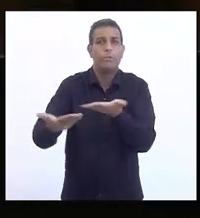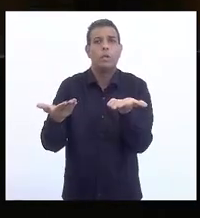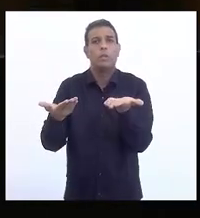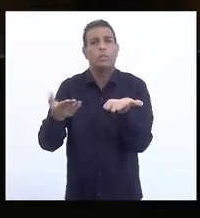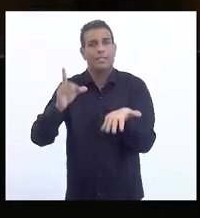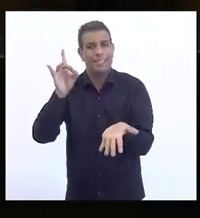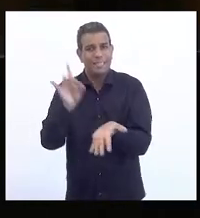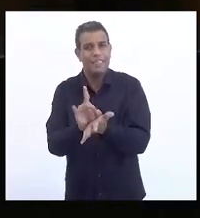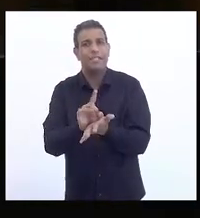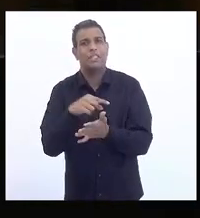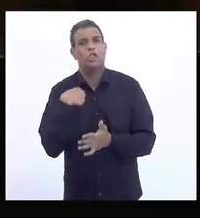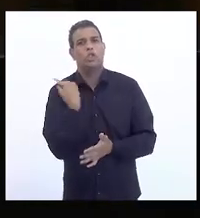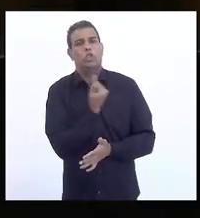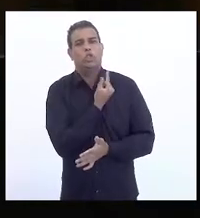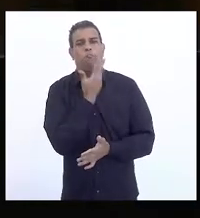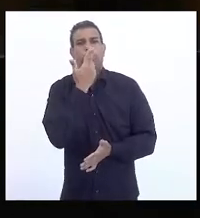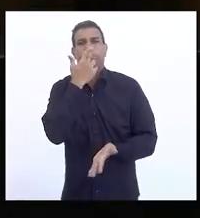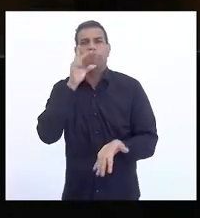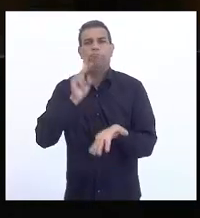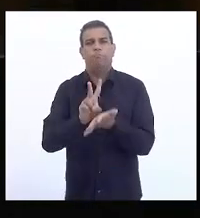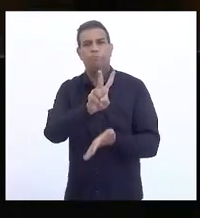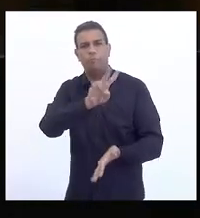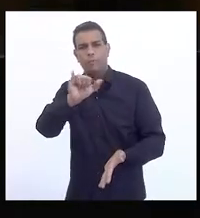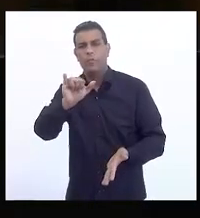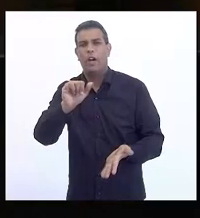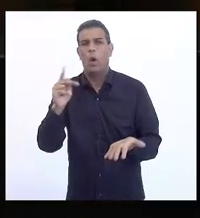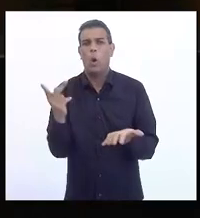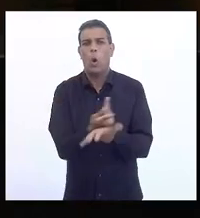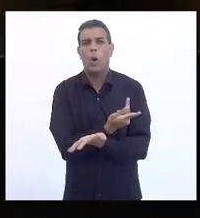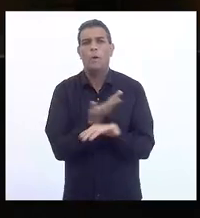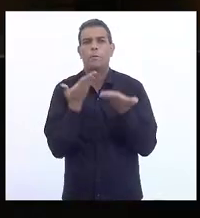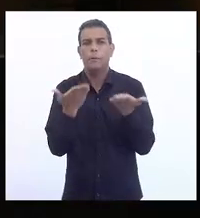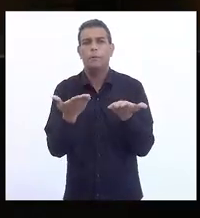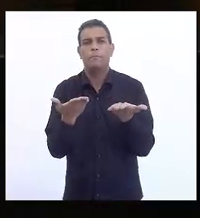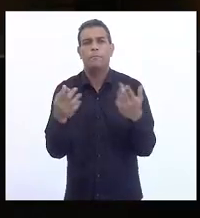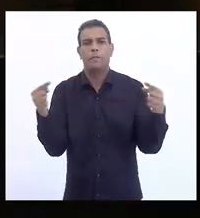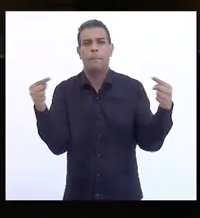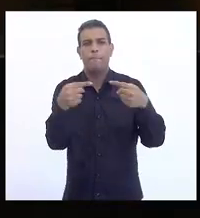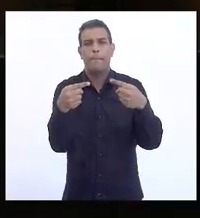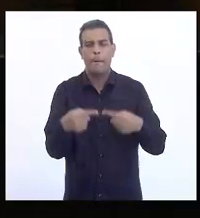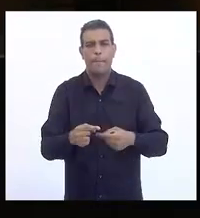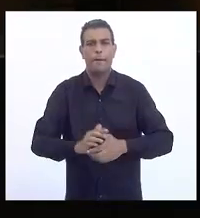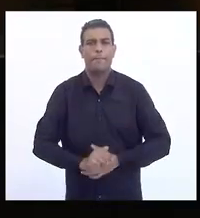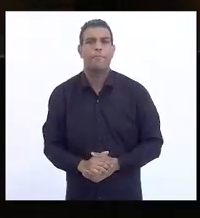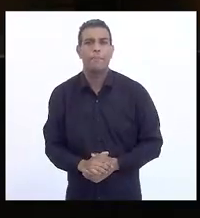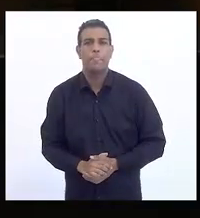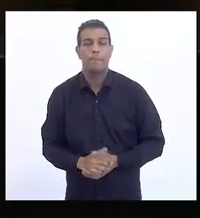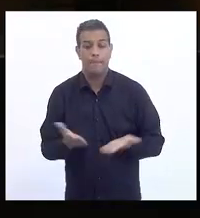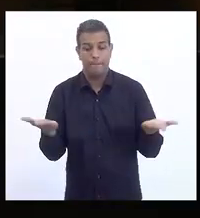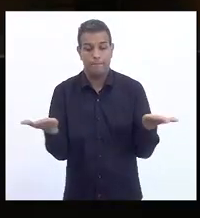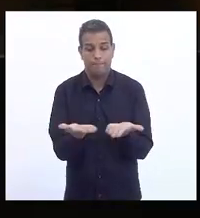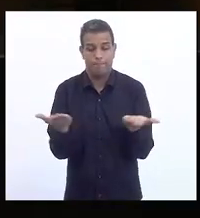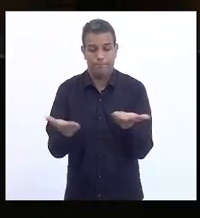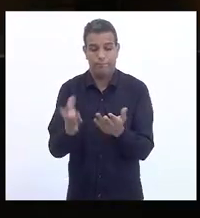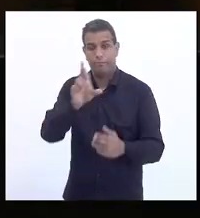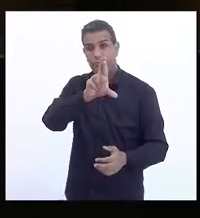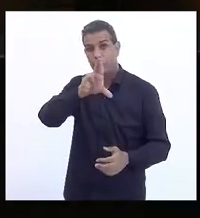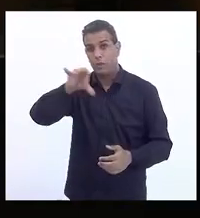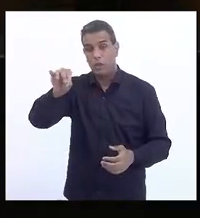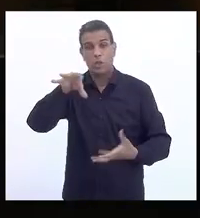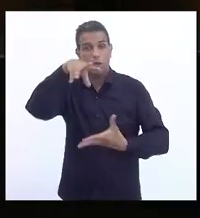eu tenho certeza que isso já está acontecendo. O Pacto RJ implanta no estado do Rio de Janeiro,